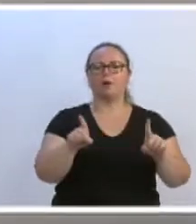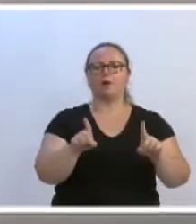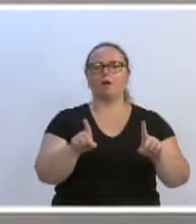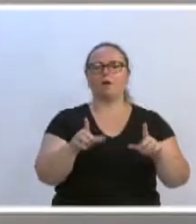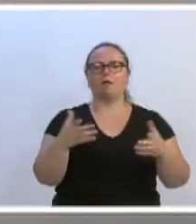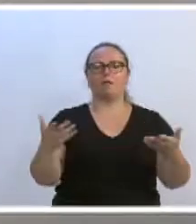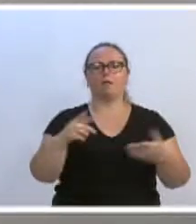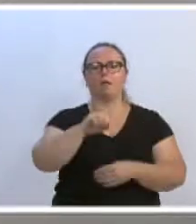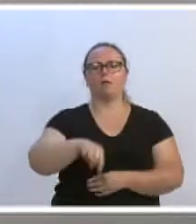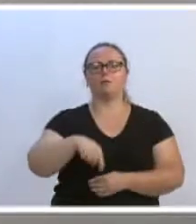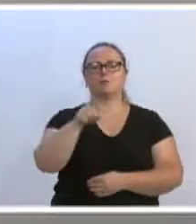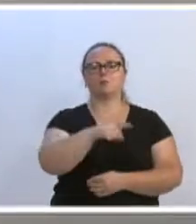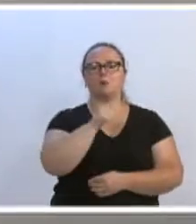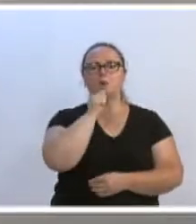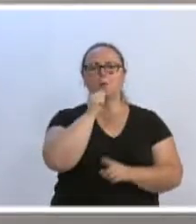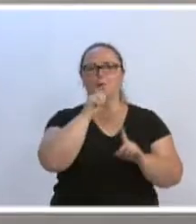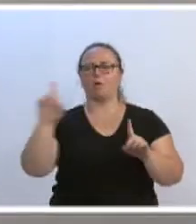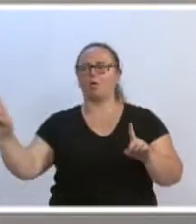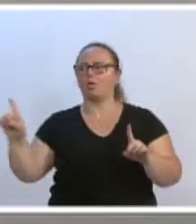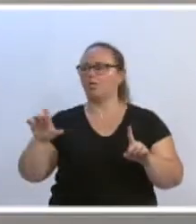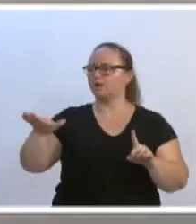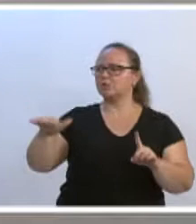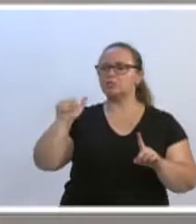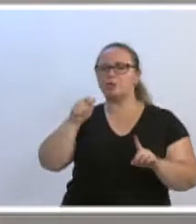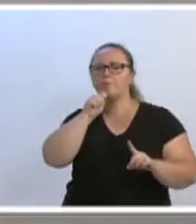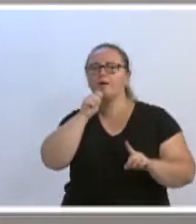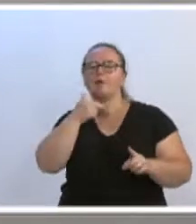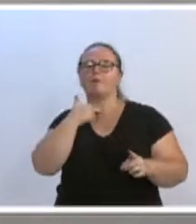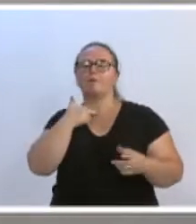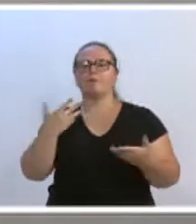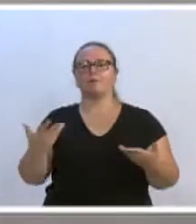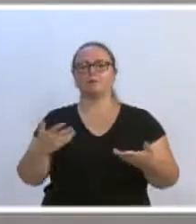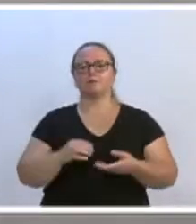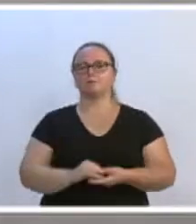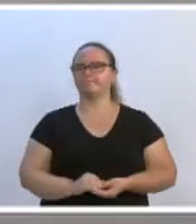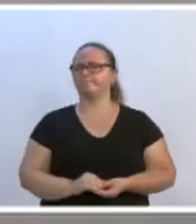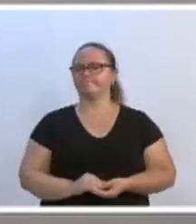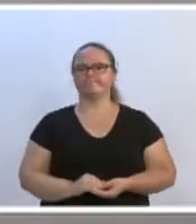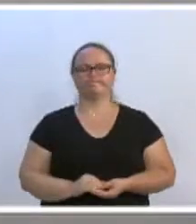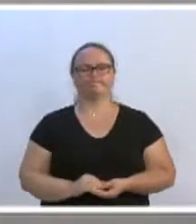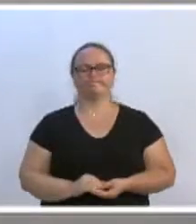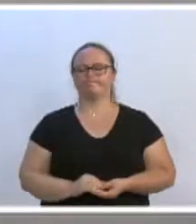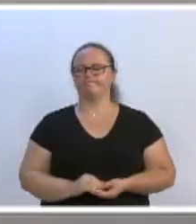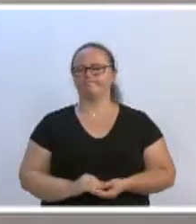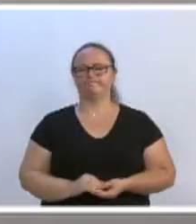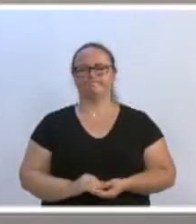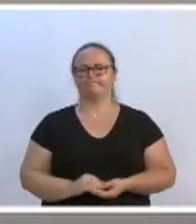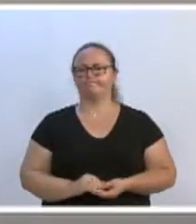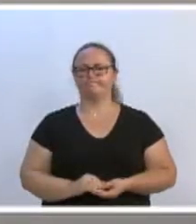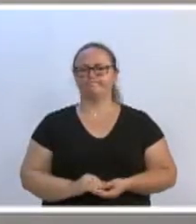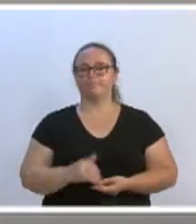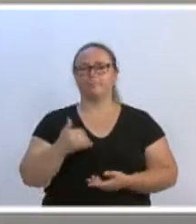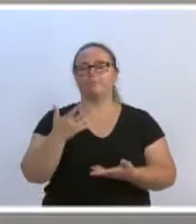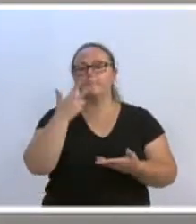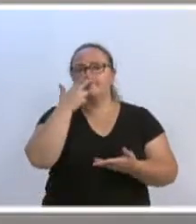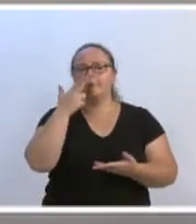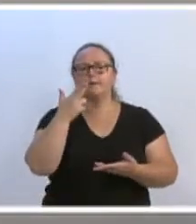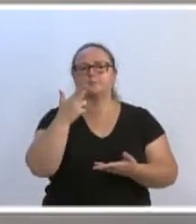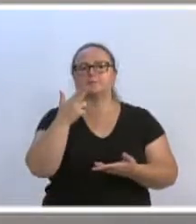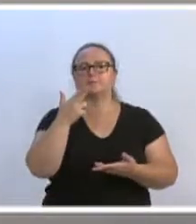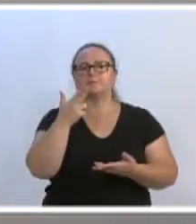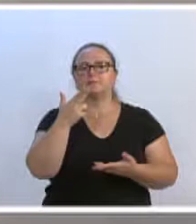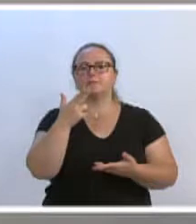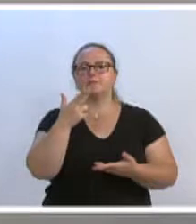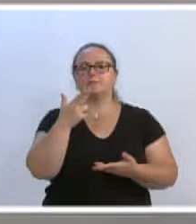goleador alba vereador marcos da rosa e com certeza que uma possibilidade de pessoas